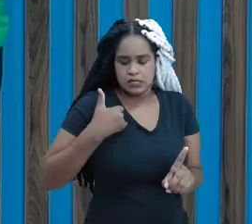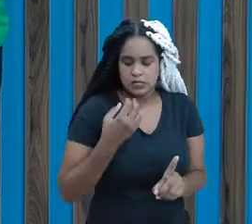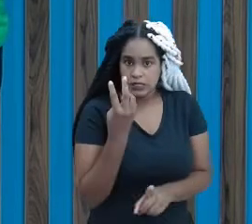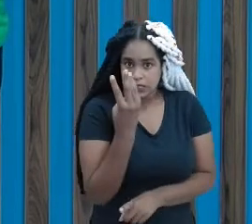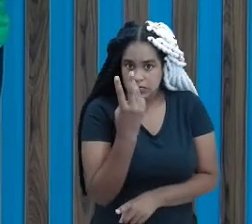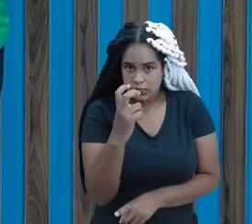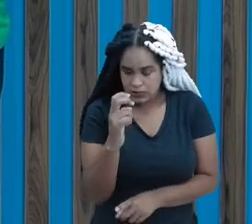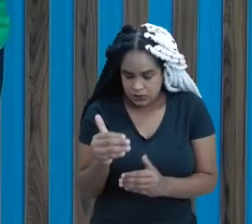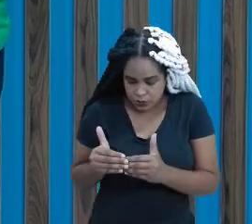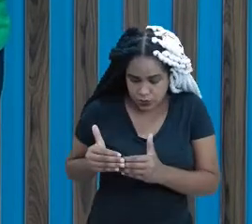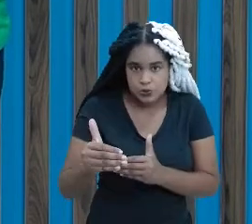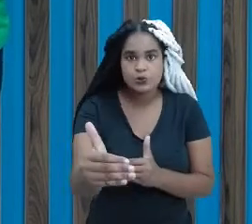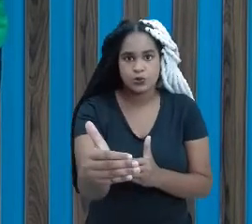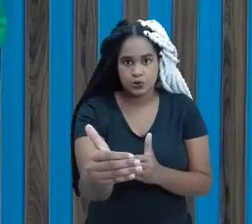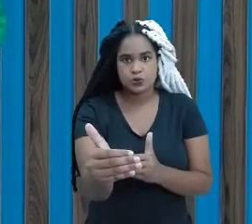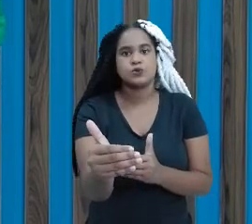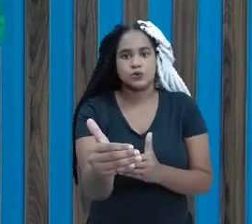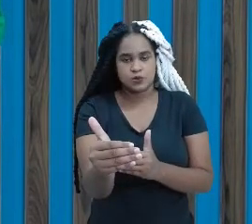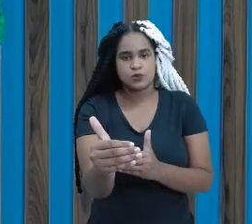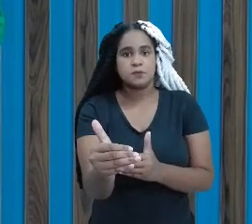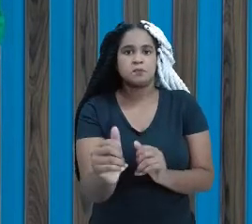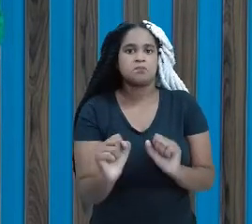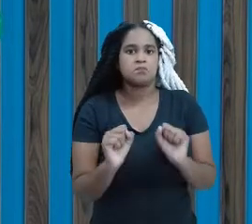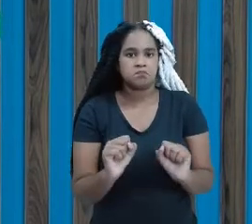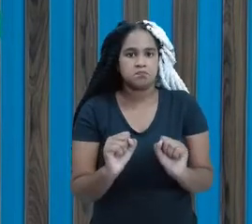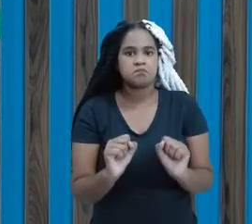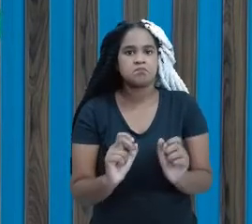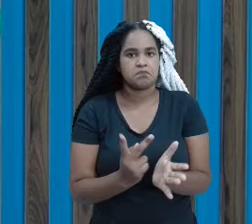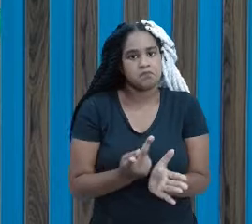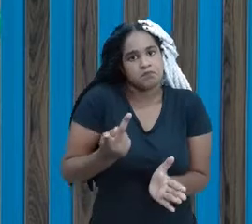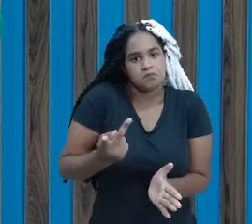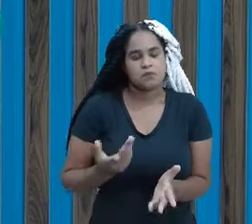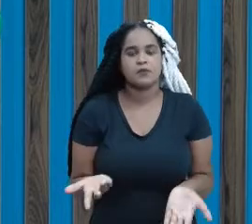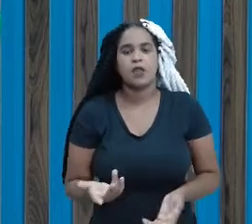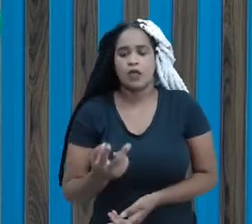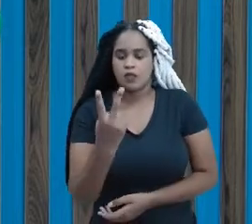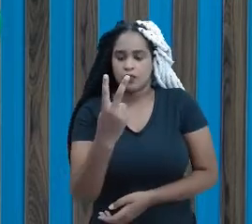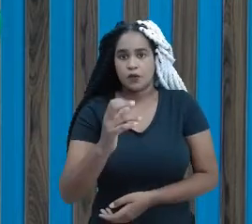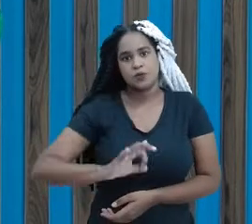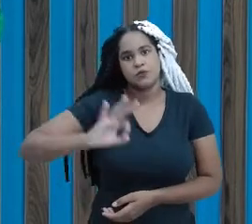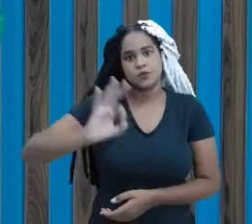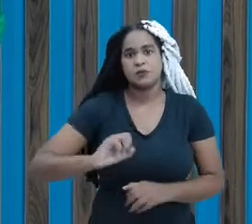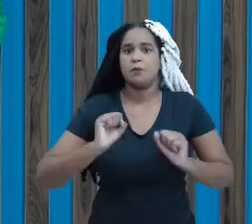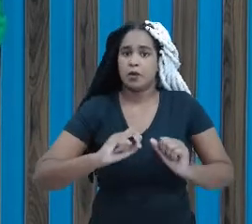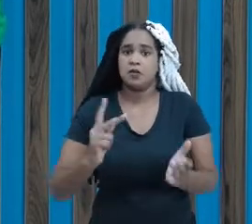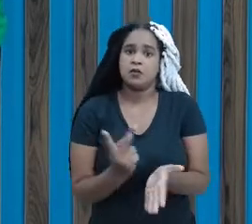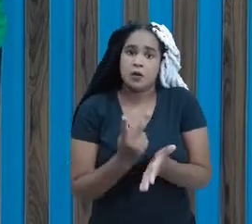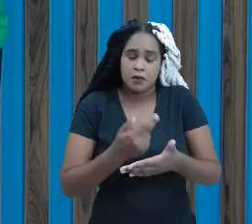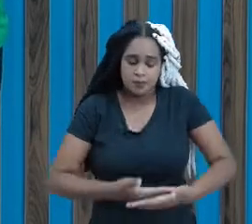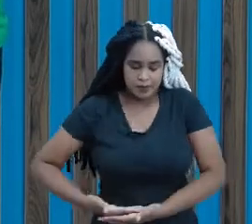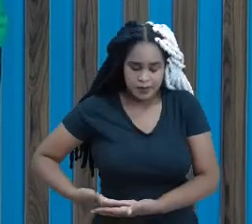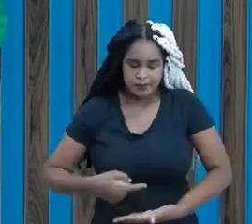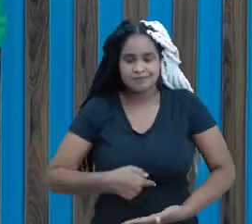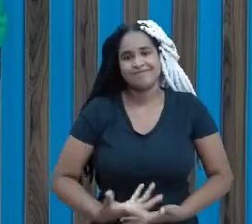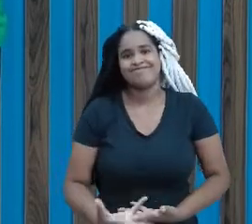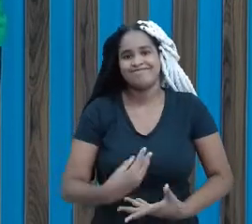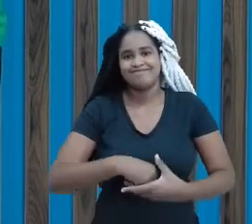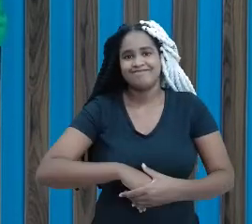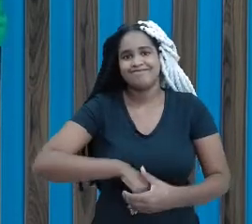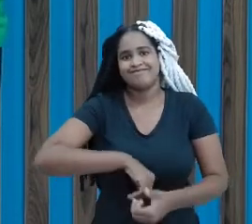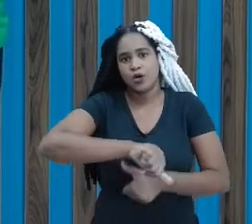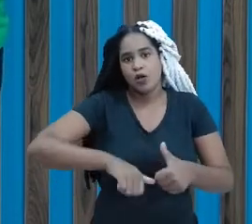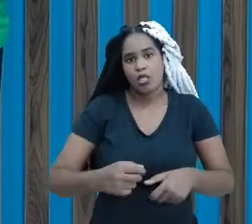diante, dos 35 anos em diante, tem esses 2% aí de chance do bebê nascer com alguma